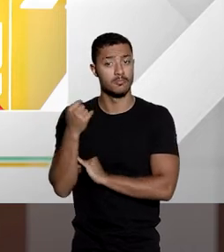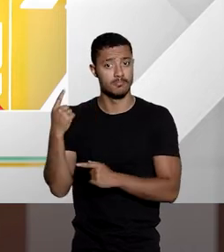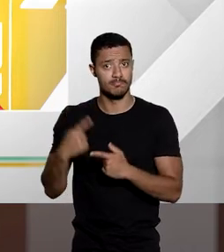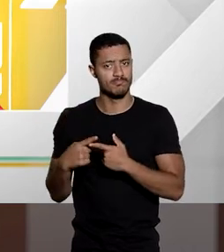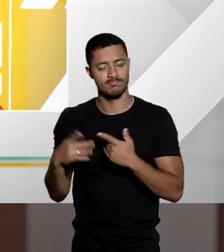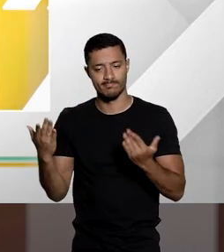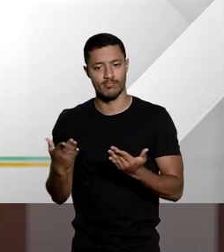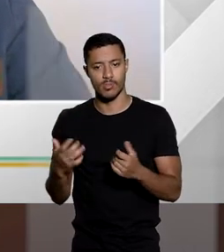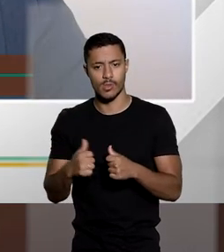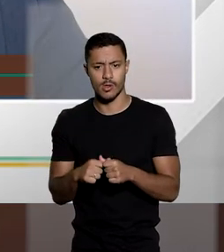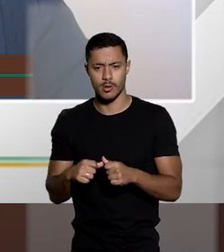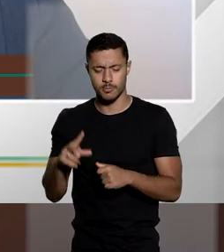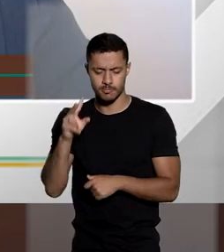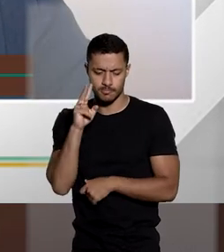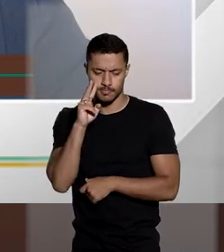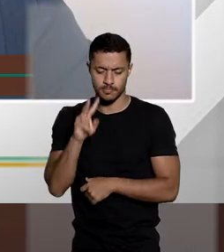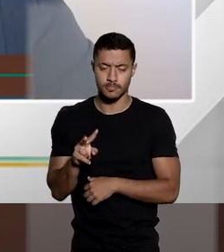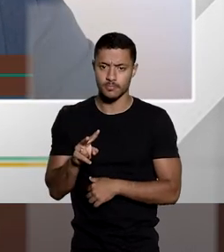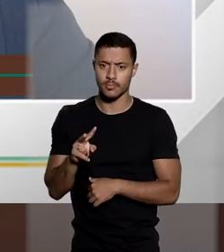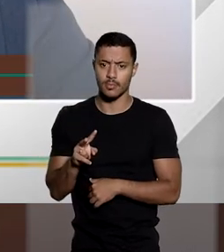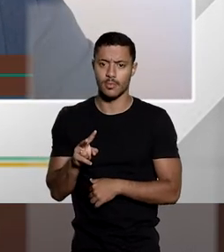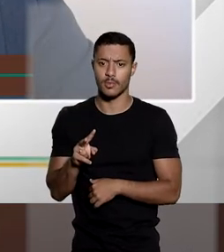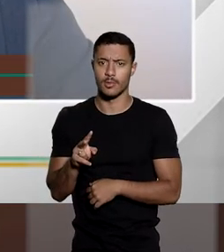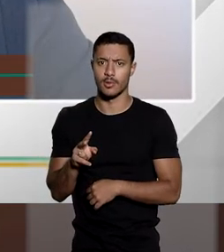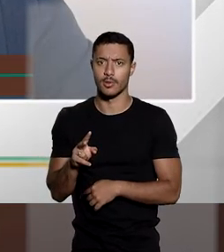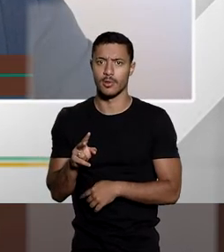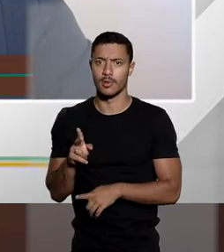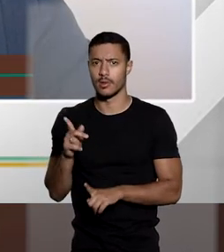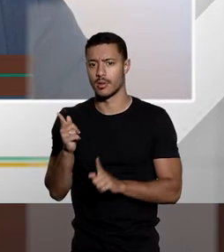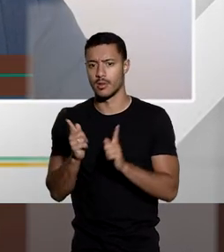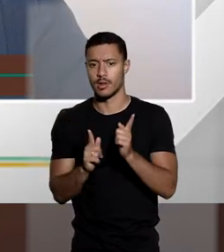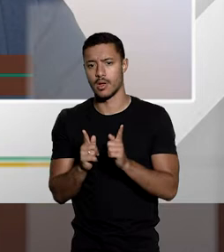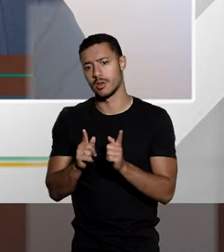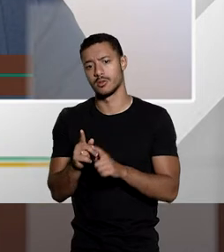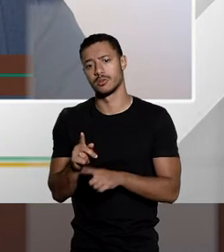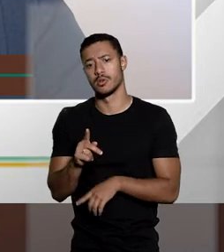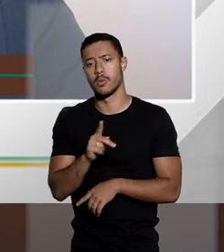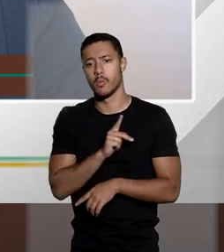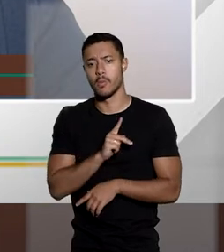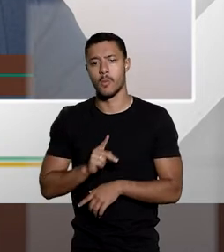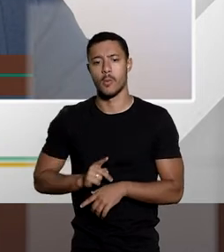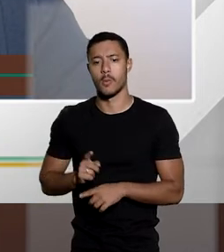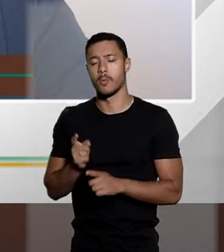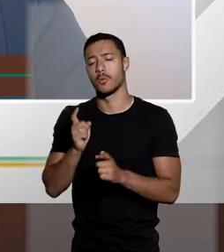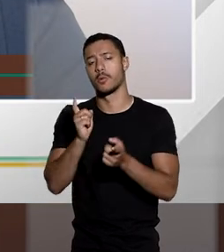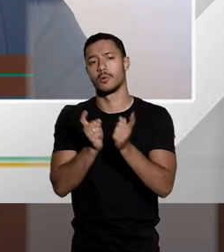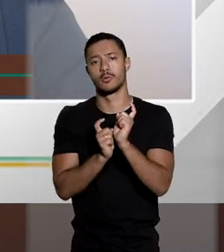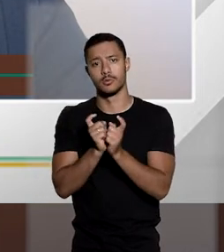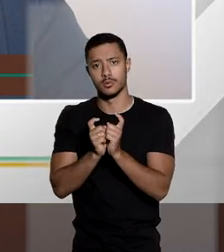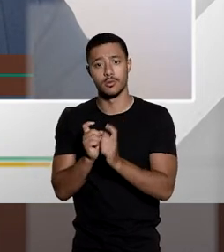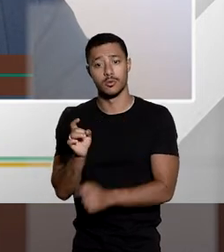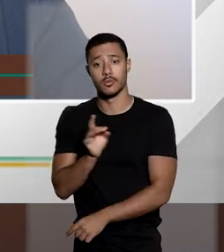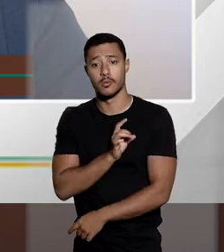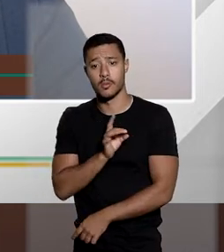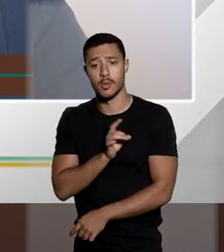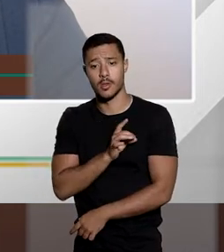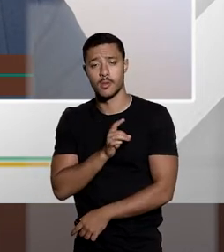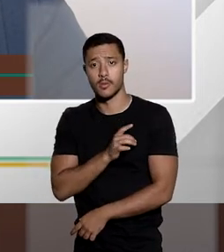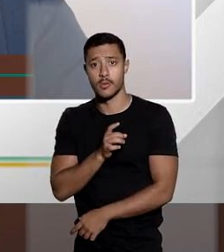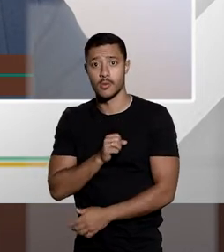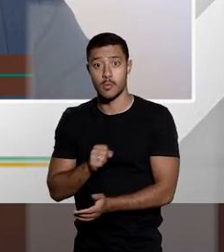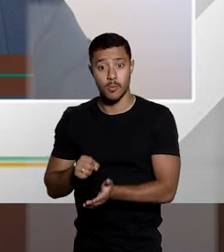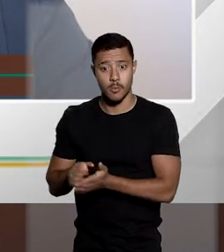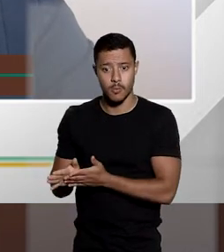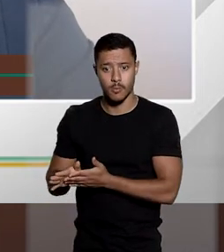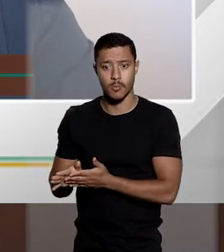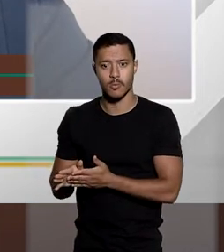Porque hoje a gente está enfrentando, do ponto de vista da gestão pública e do direito administrativo do medo, uma fuga, né?